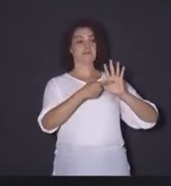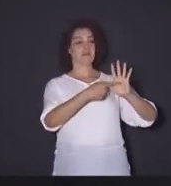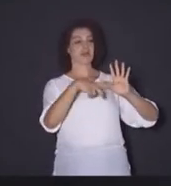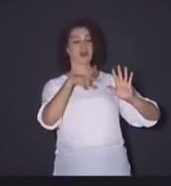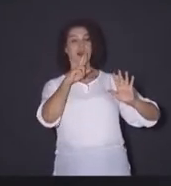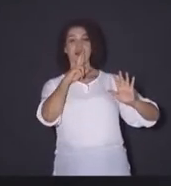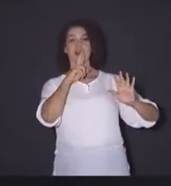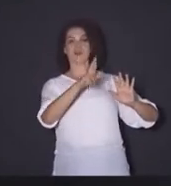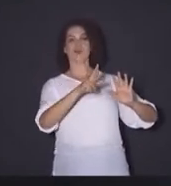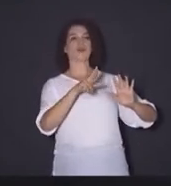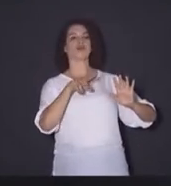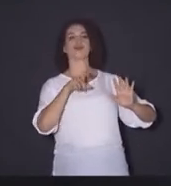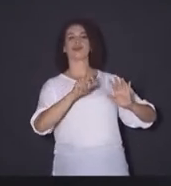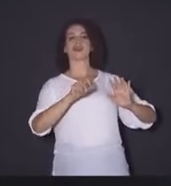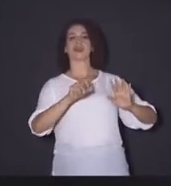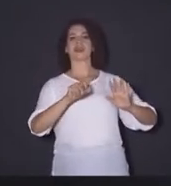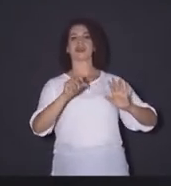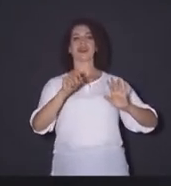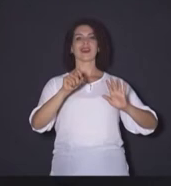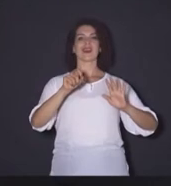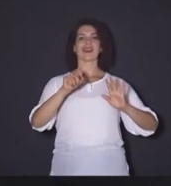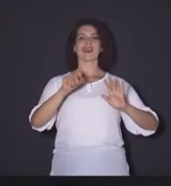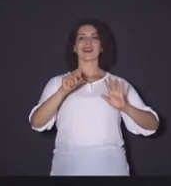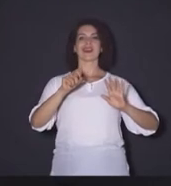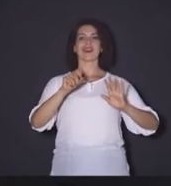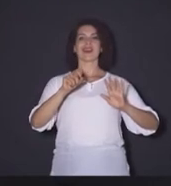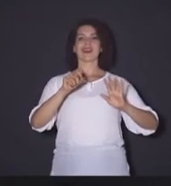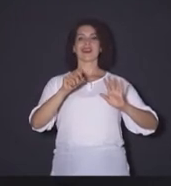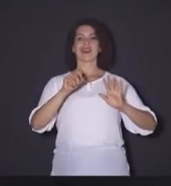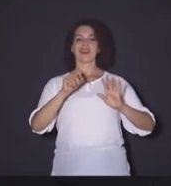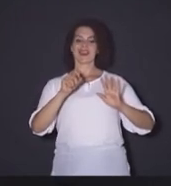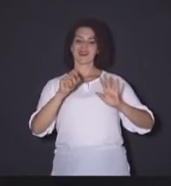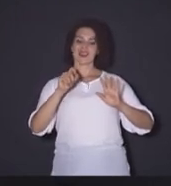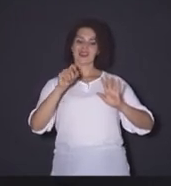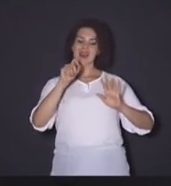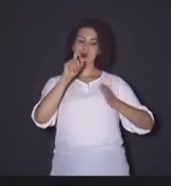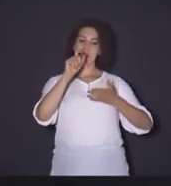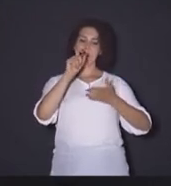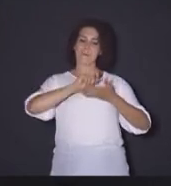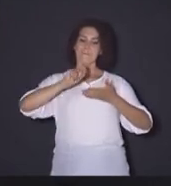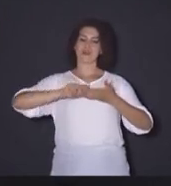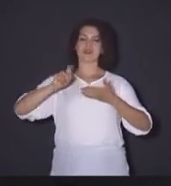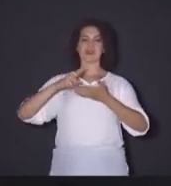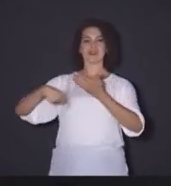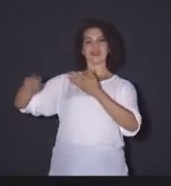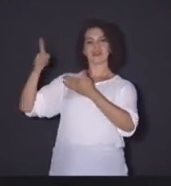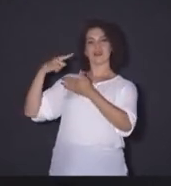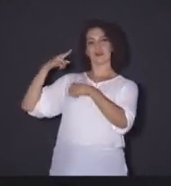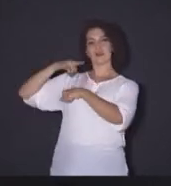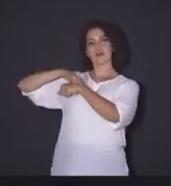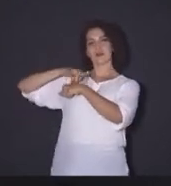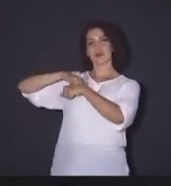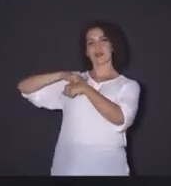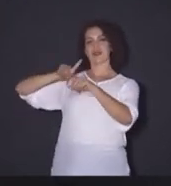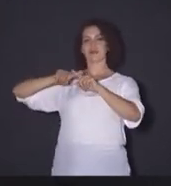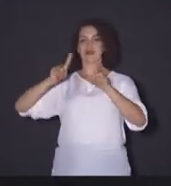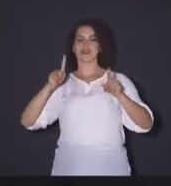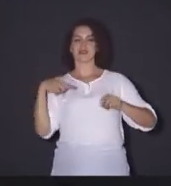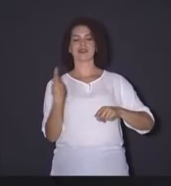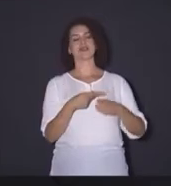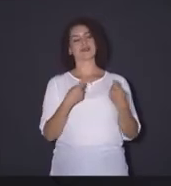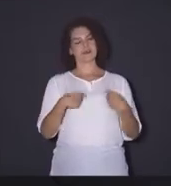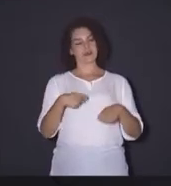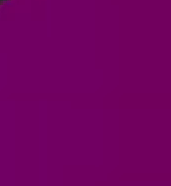porta de entrada para aquilo que estava escrito na porta privada do banheiro nem a gente precisa viver com coragem